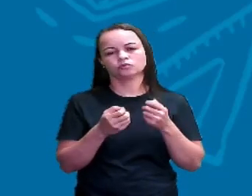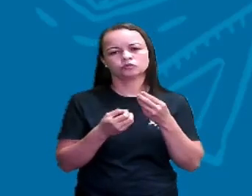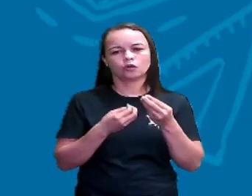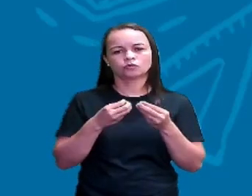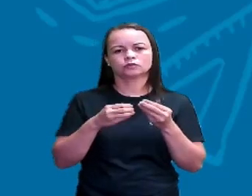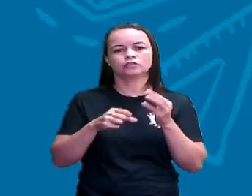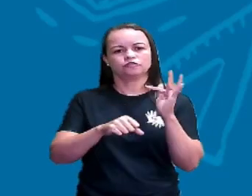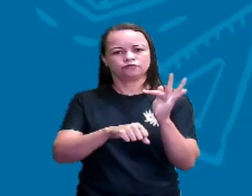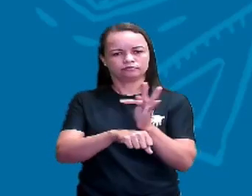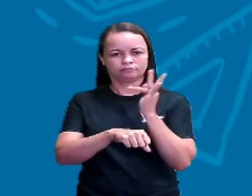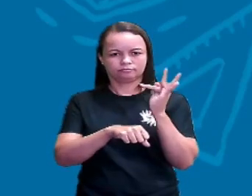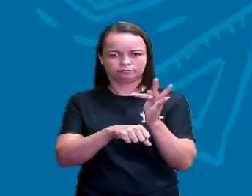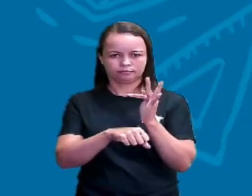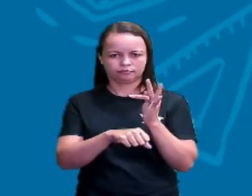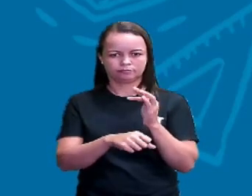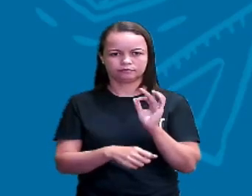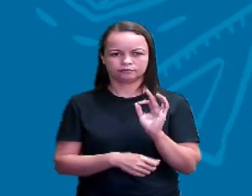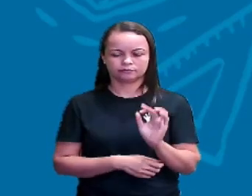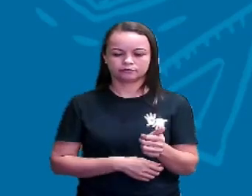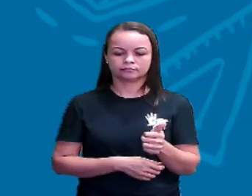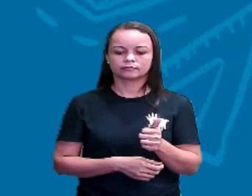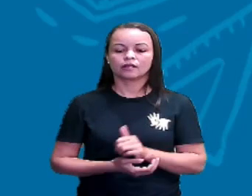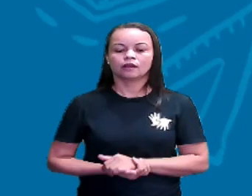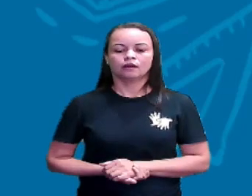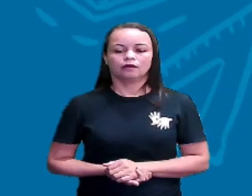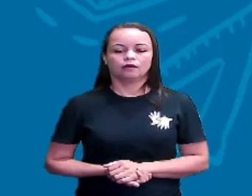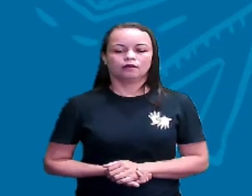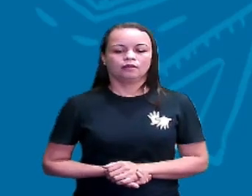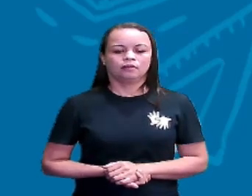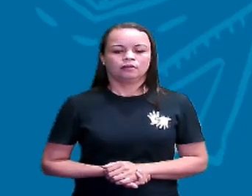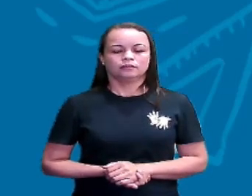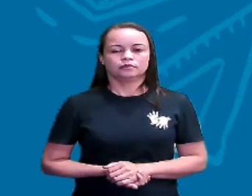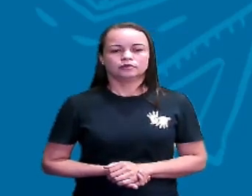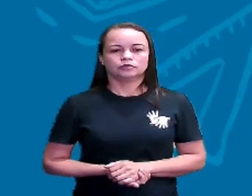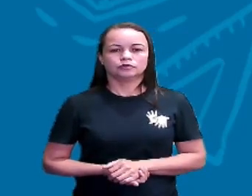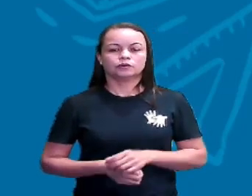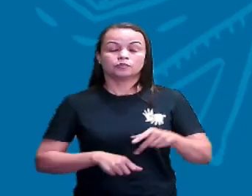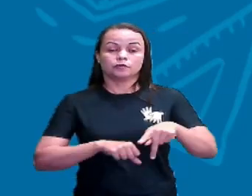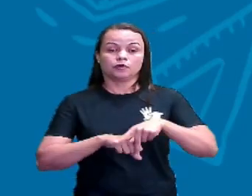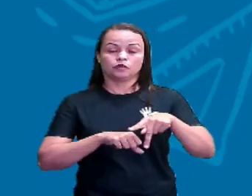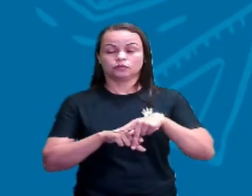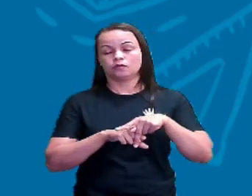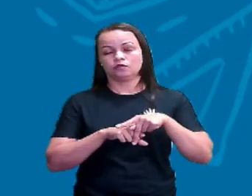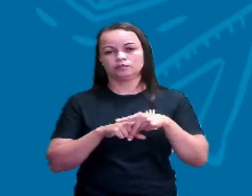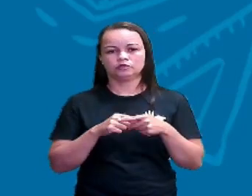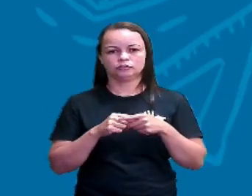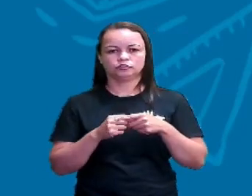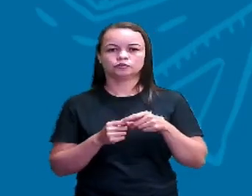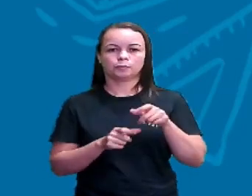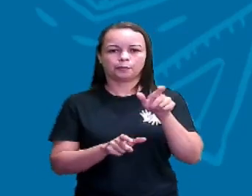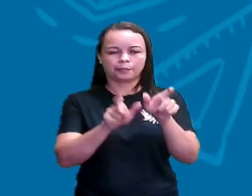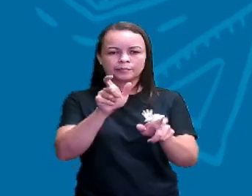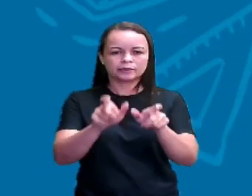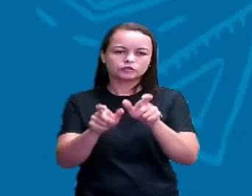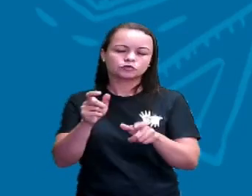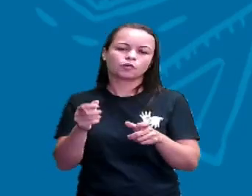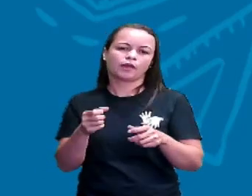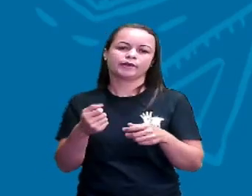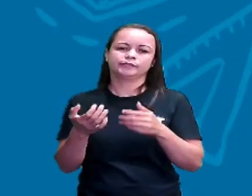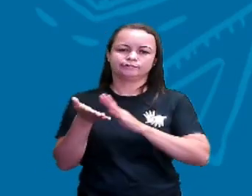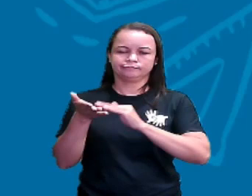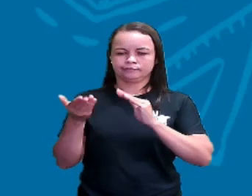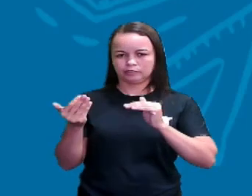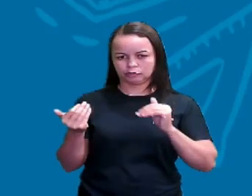formalidade, tá bom? E como usamos os pronomes pessoais em espanhol? Os pronomes